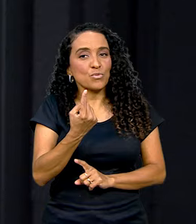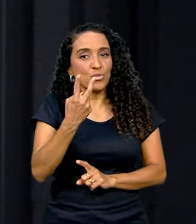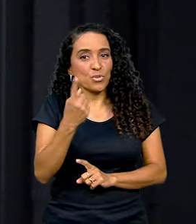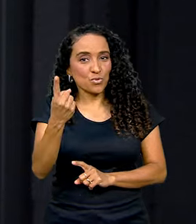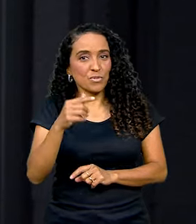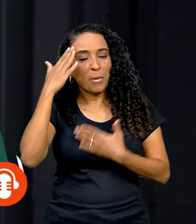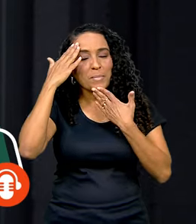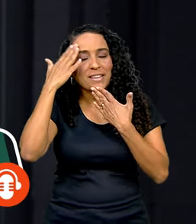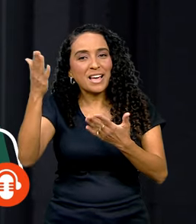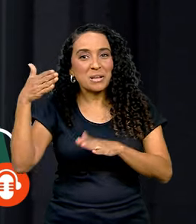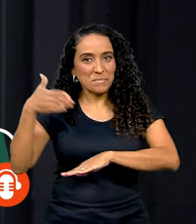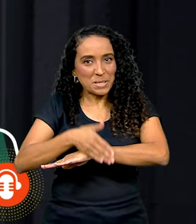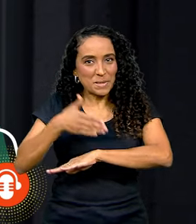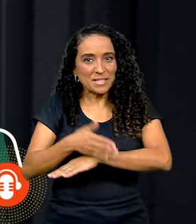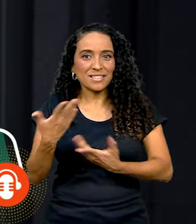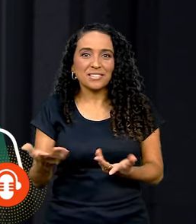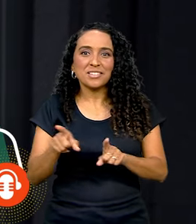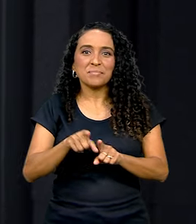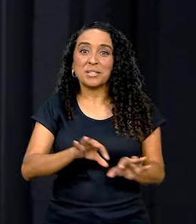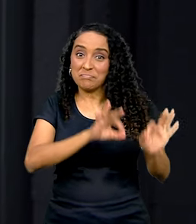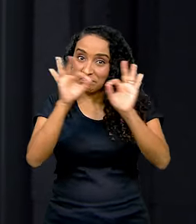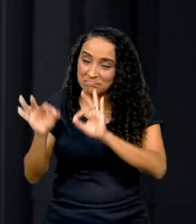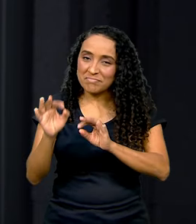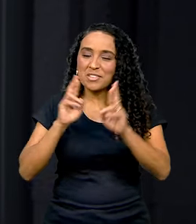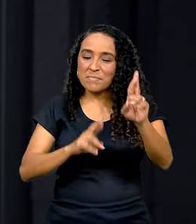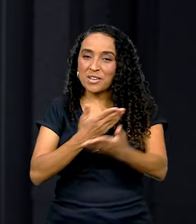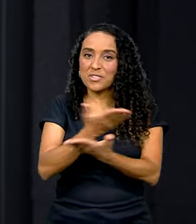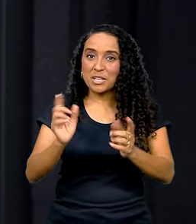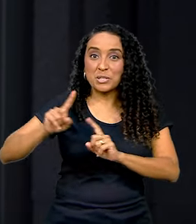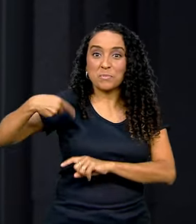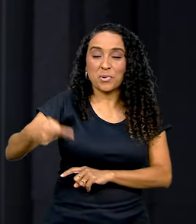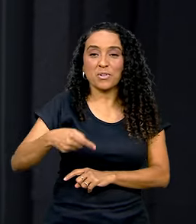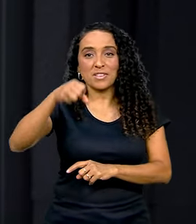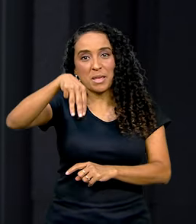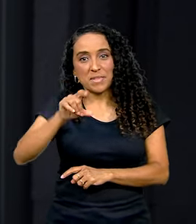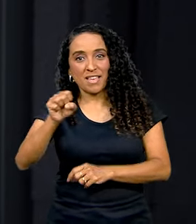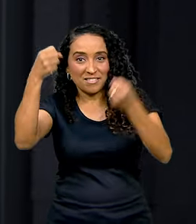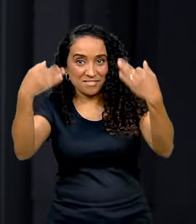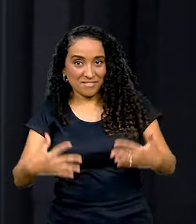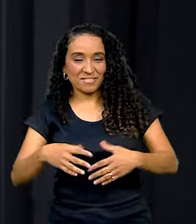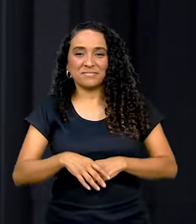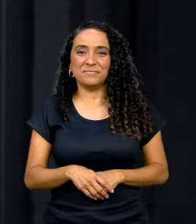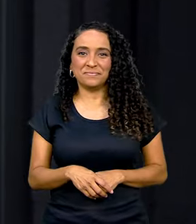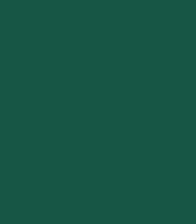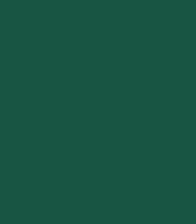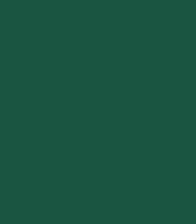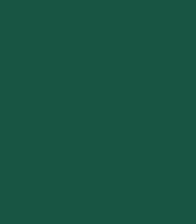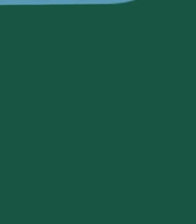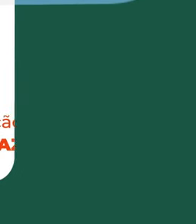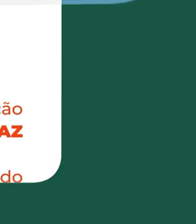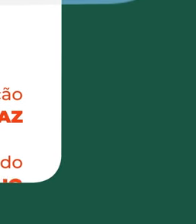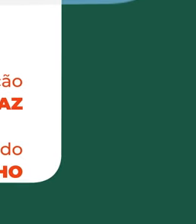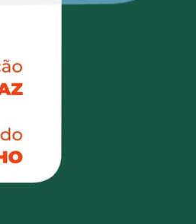dis social 121 Obrigada pela participação pela audiência Eu espero vocês no próximo fala MDS